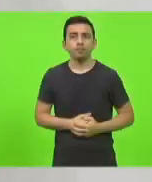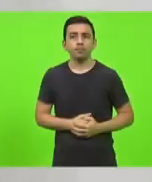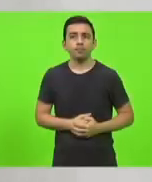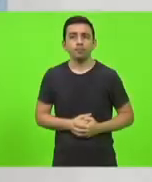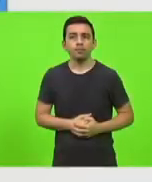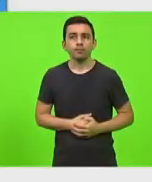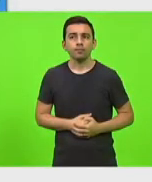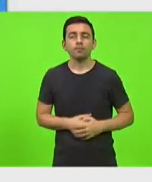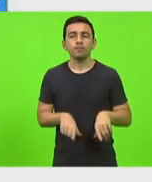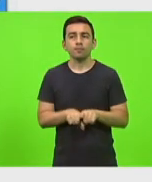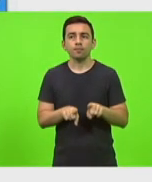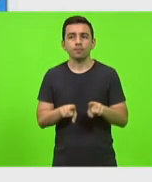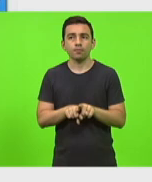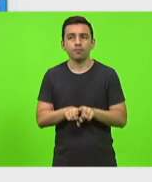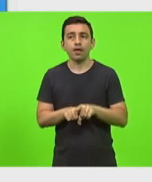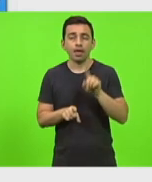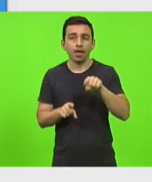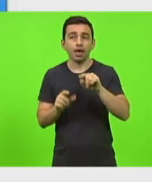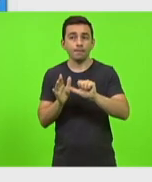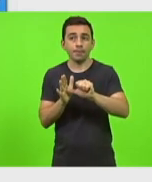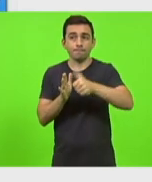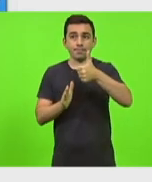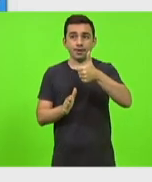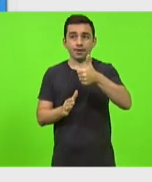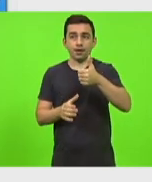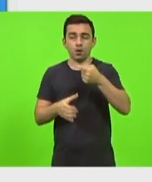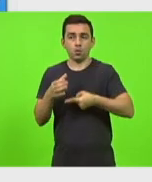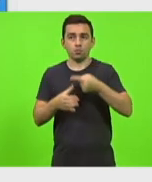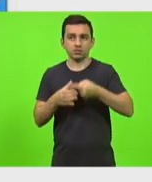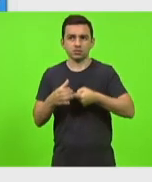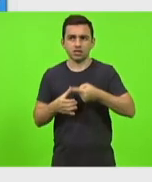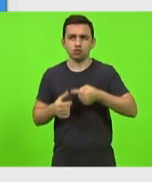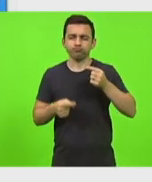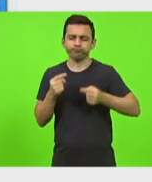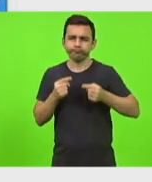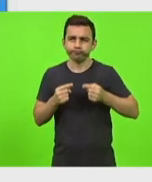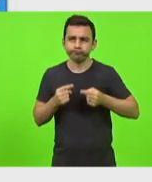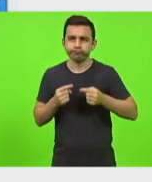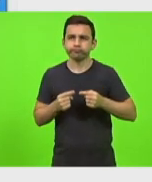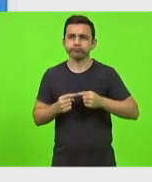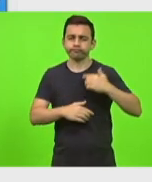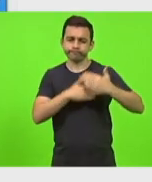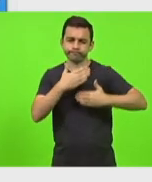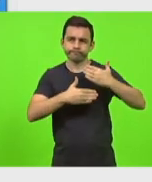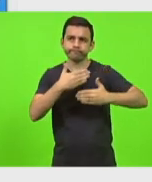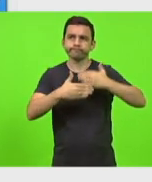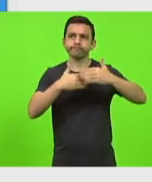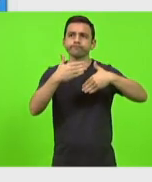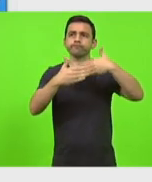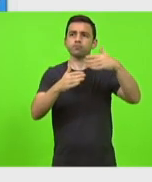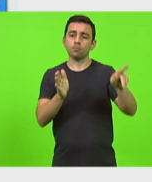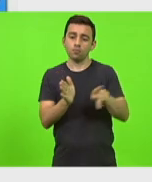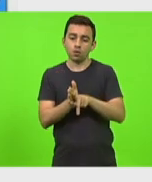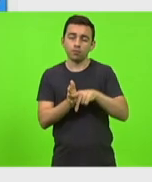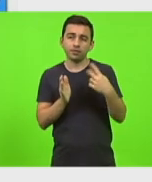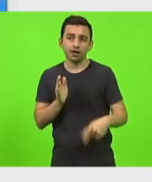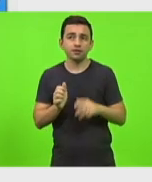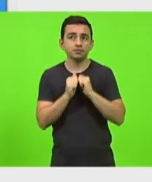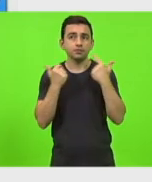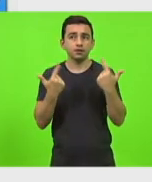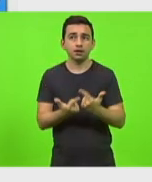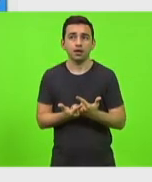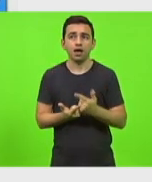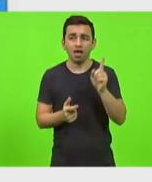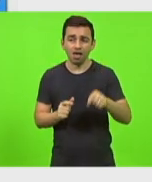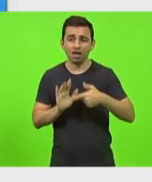que foi a primeira comissão que discutiu carreira aqui nesse parlamento. Esta é a